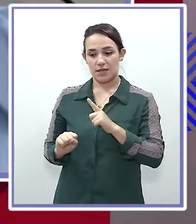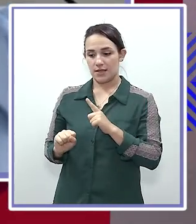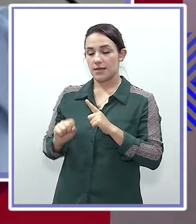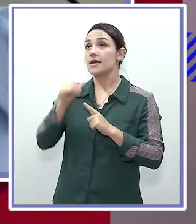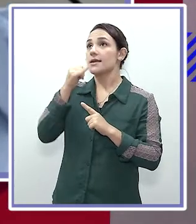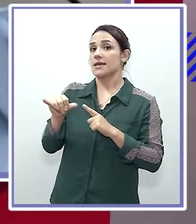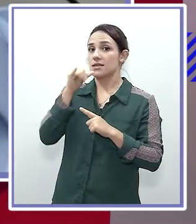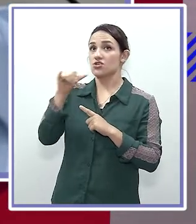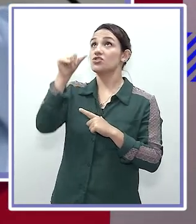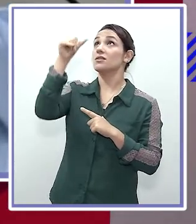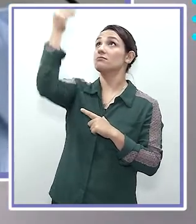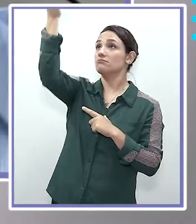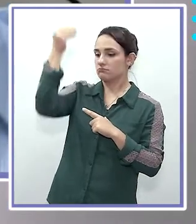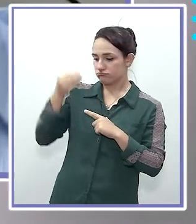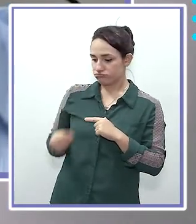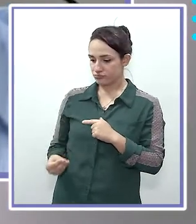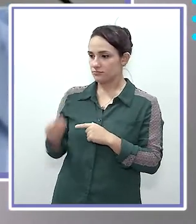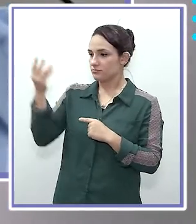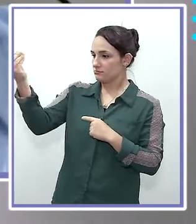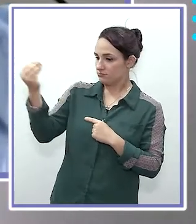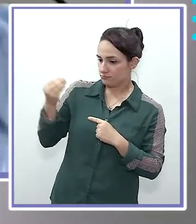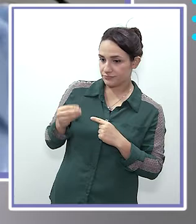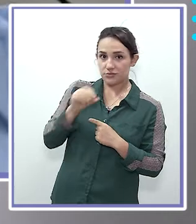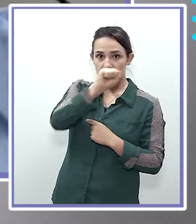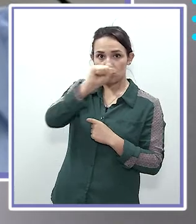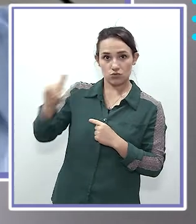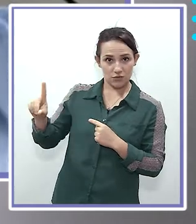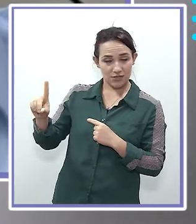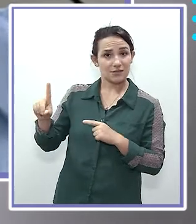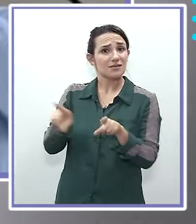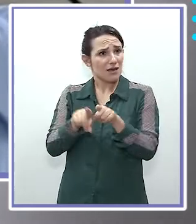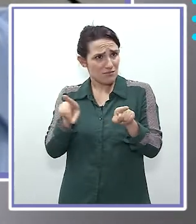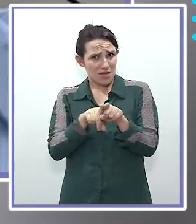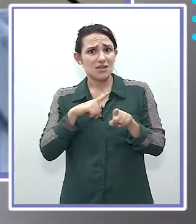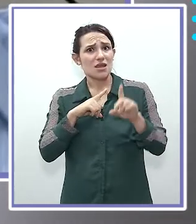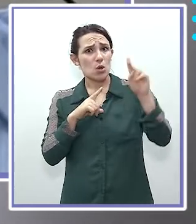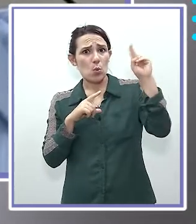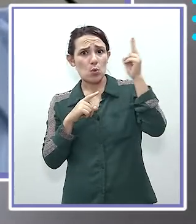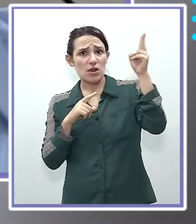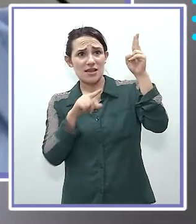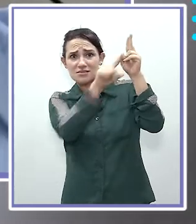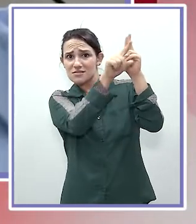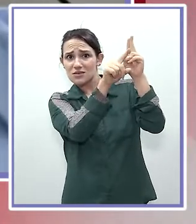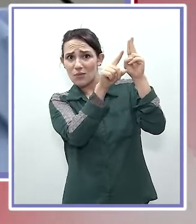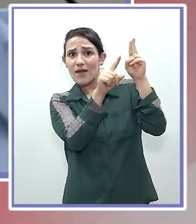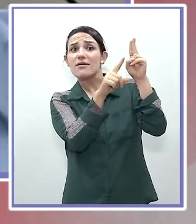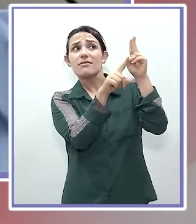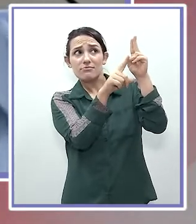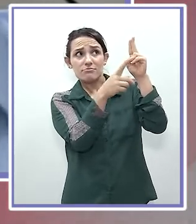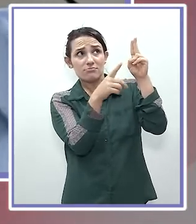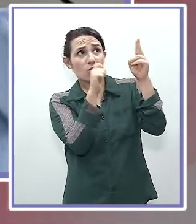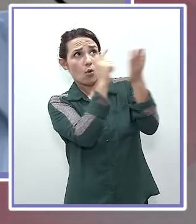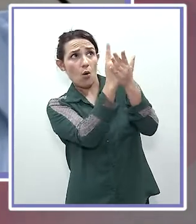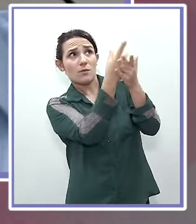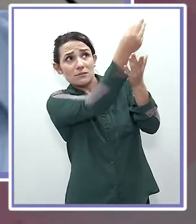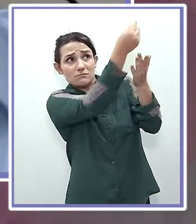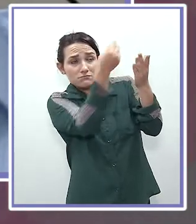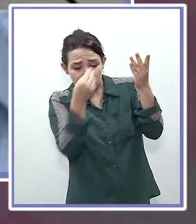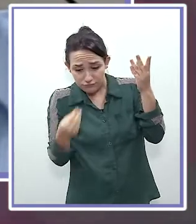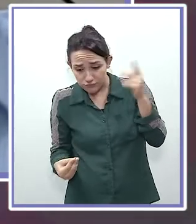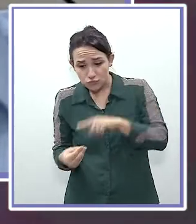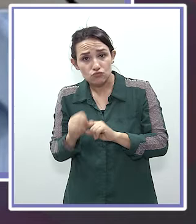Sudeste, do Nordeste, enfim, e inclusive energia importada do Uruguai para suprir a sua carga. Então, hoje o